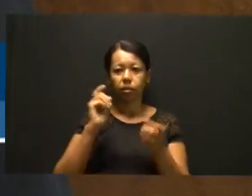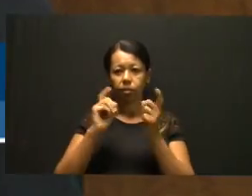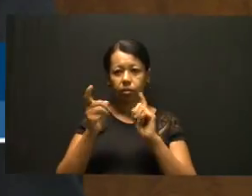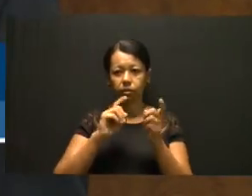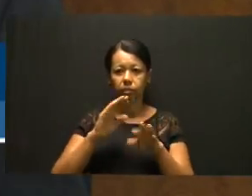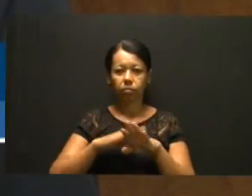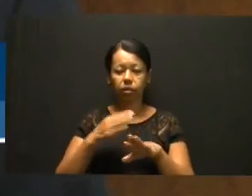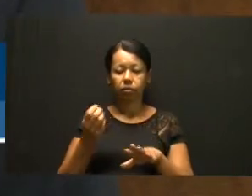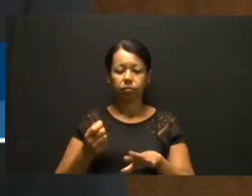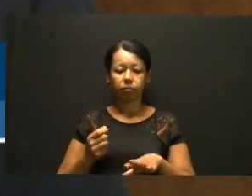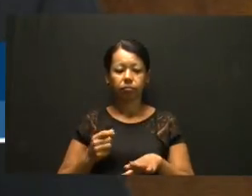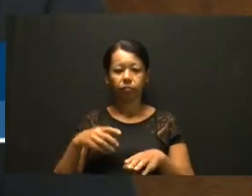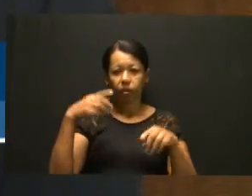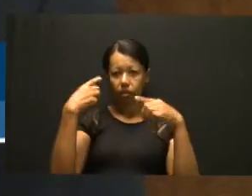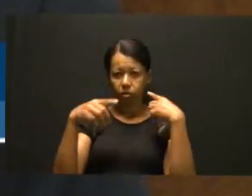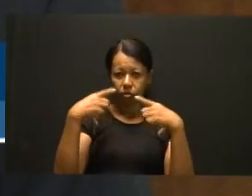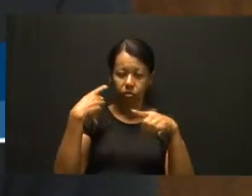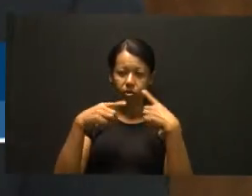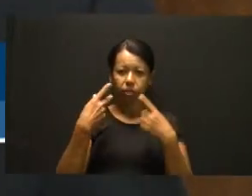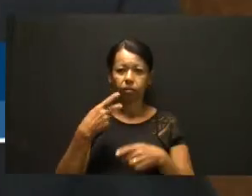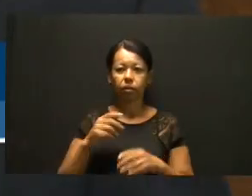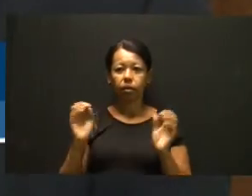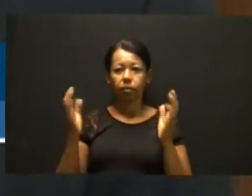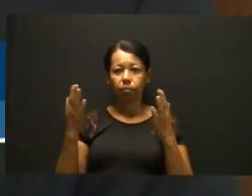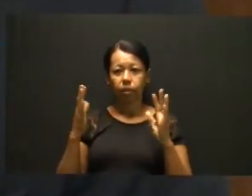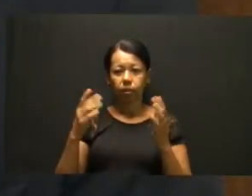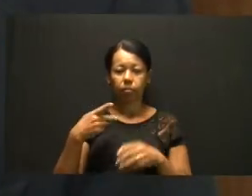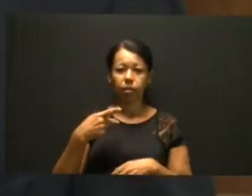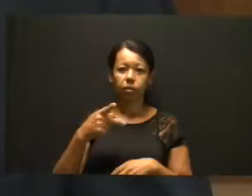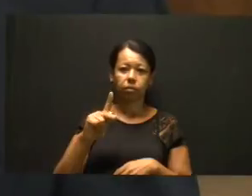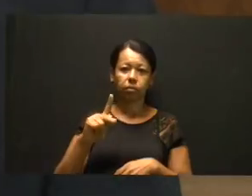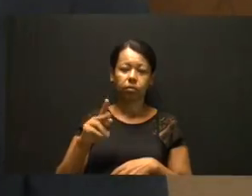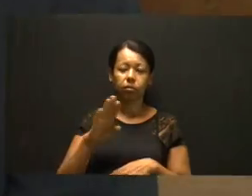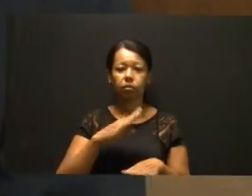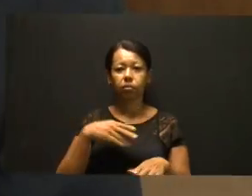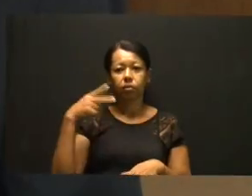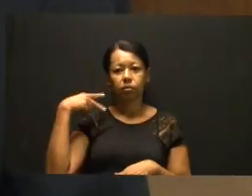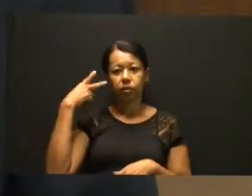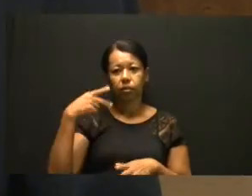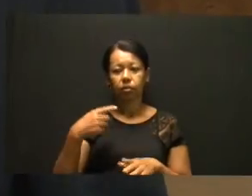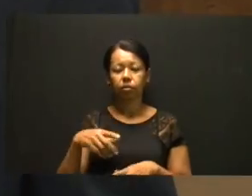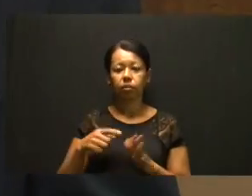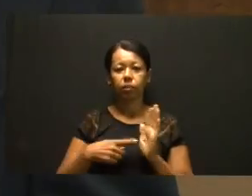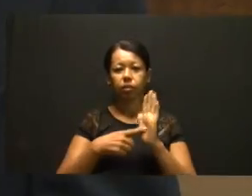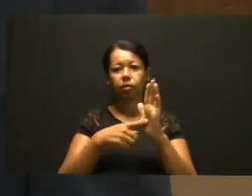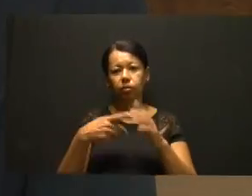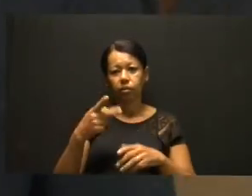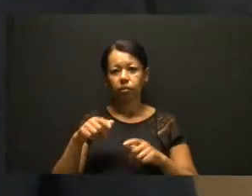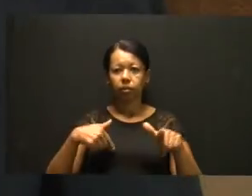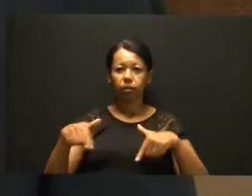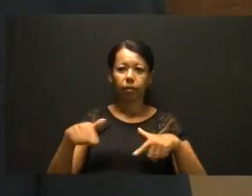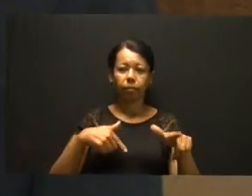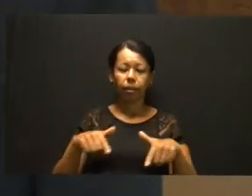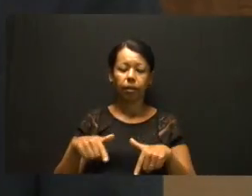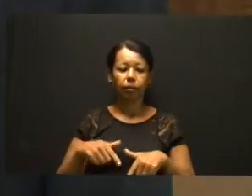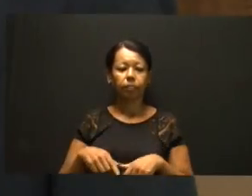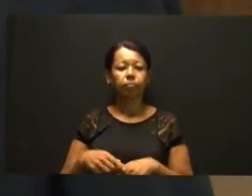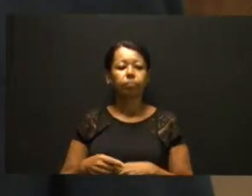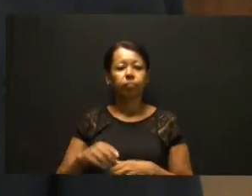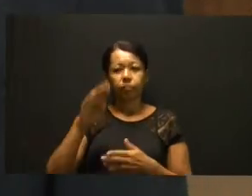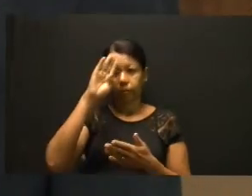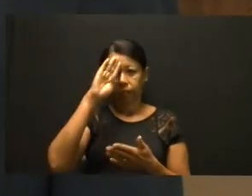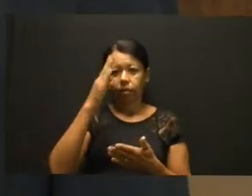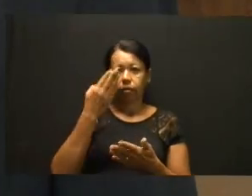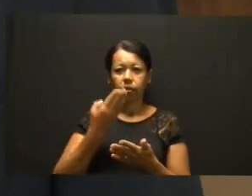assim, mais calorosa, mais discutida. Parabéns a todos os vereadores, cada um mostrando os seus trabalhos, a sua atuação. E a gente